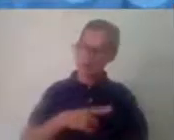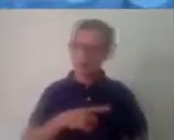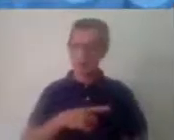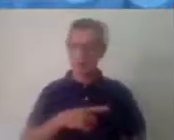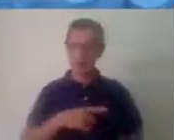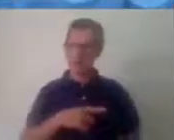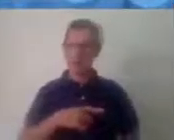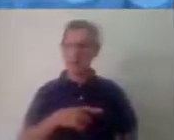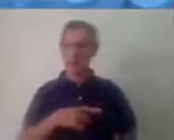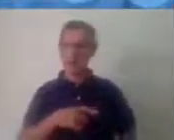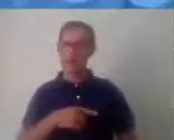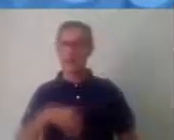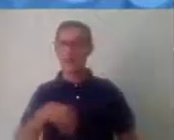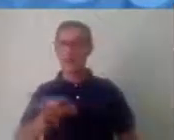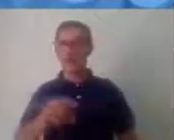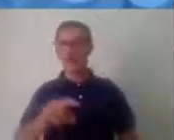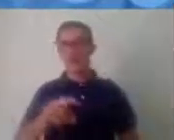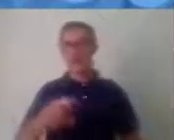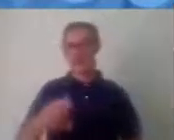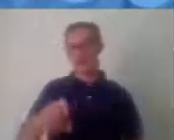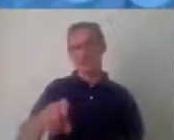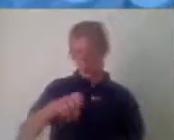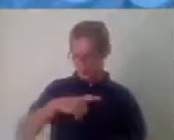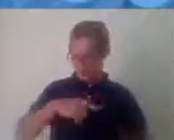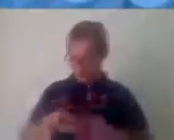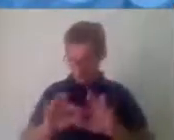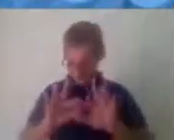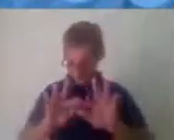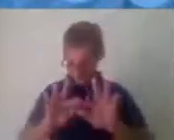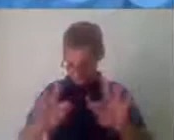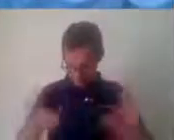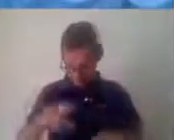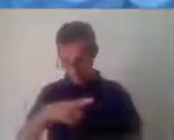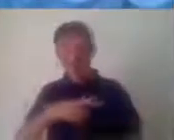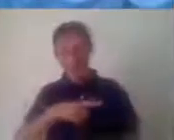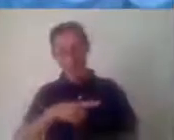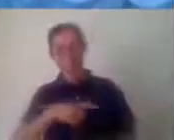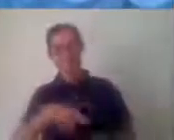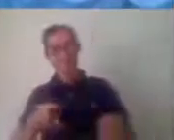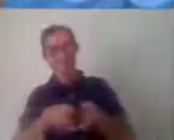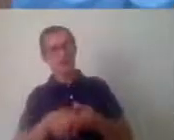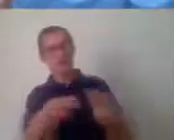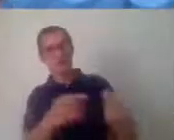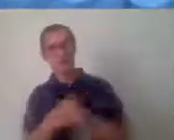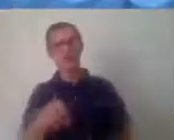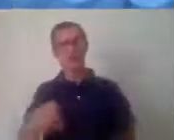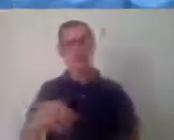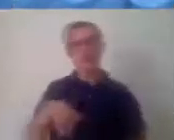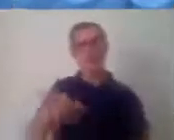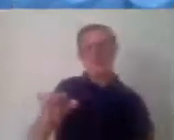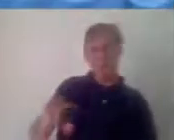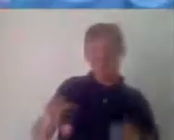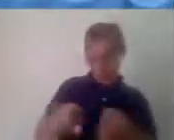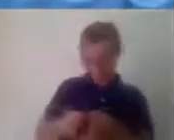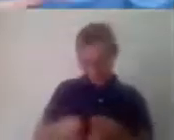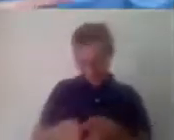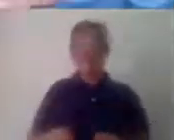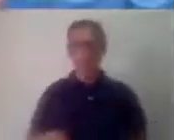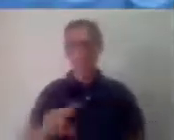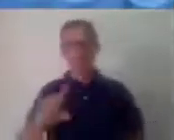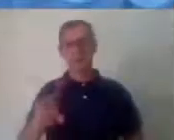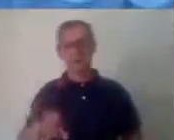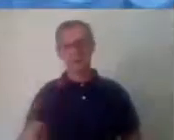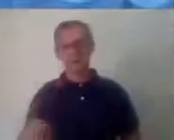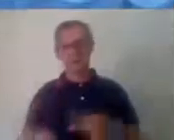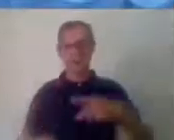x ou algo só em y. Pode ter aí uma função que você tenha tanto uma igualdade de x e y na derivada parcial em